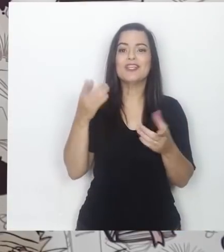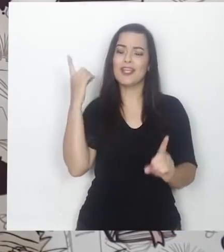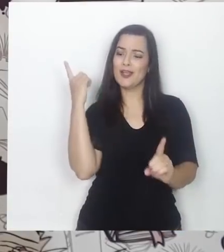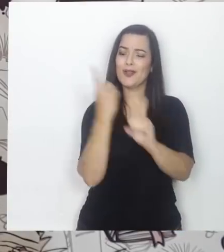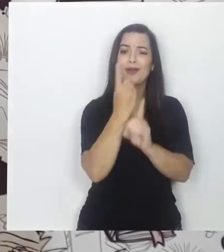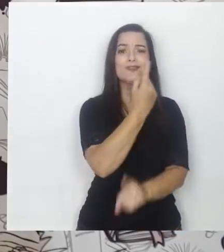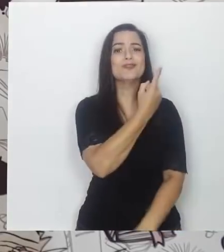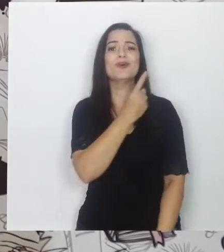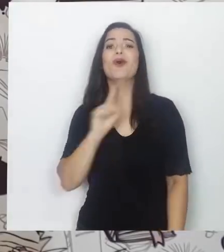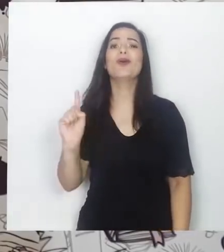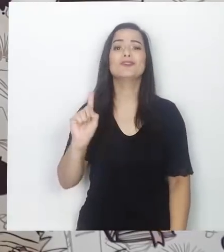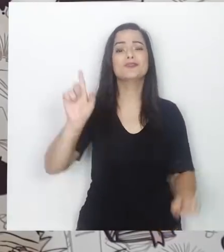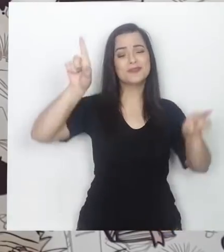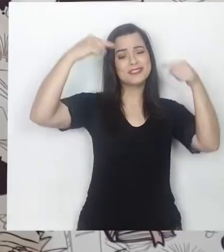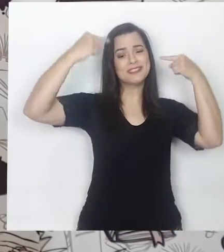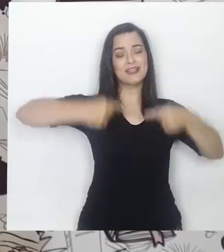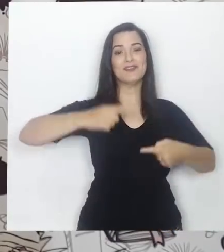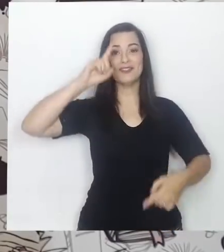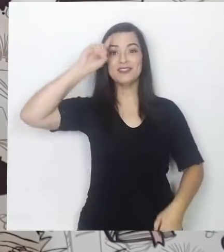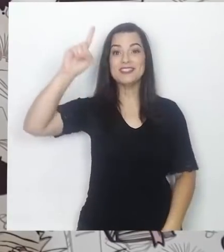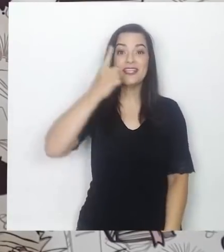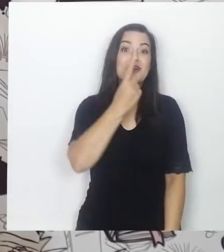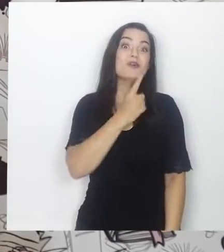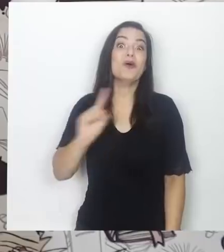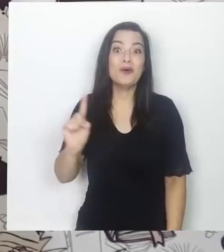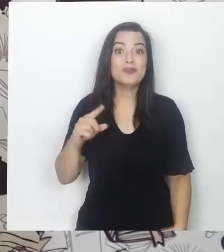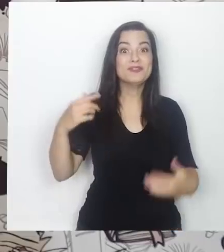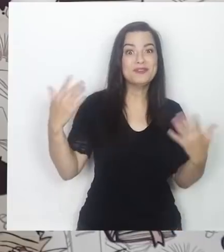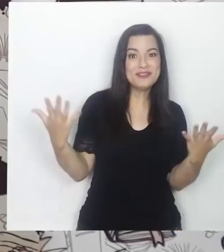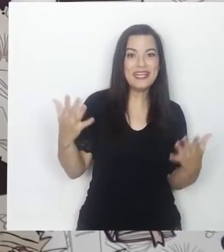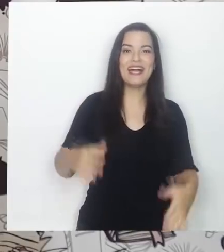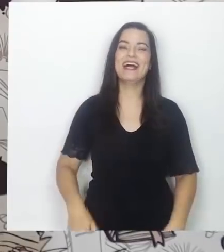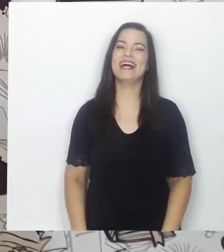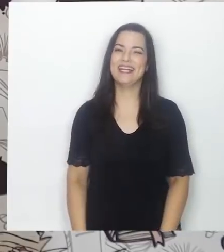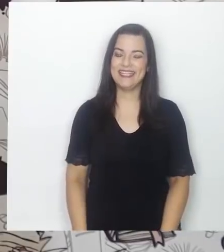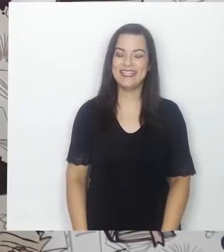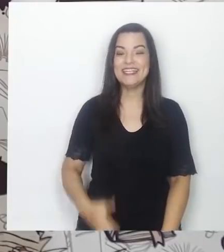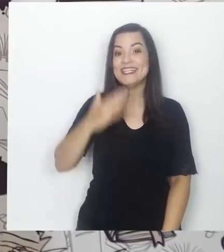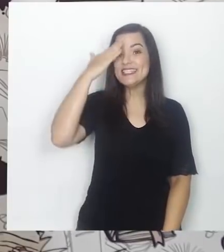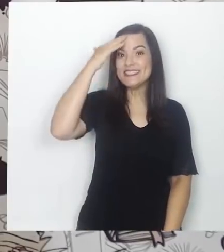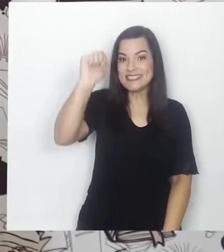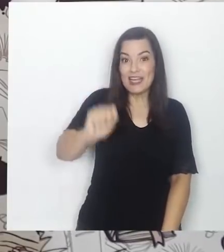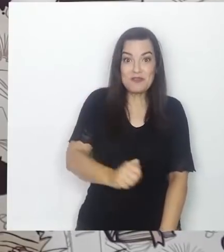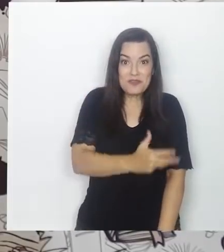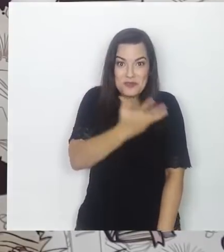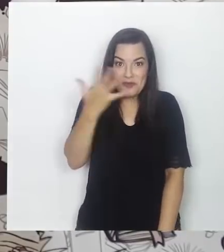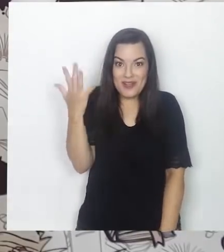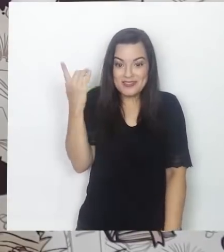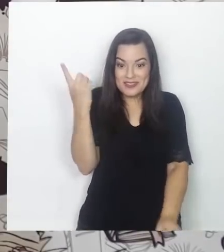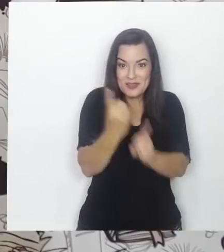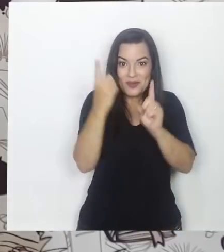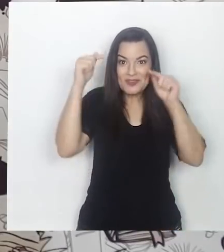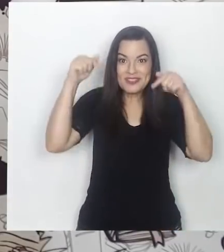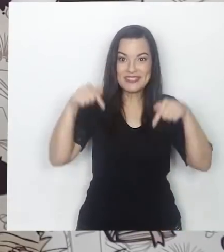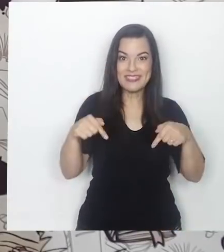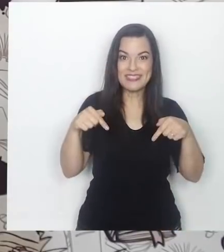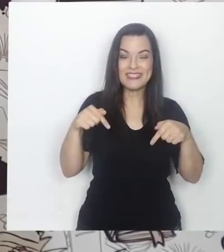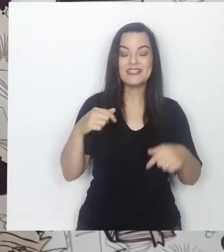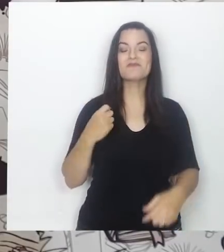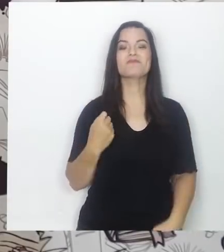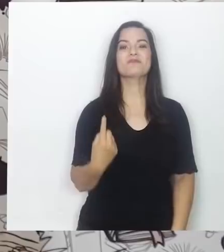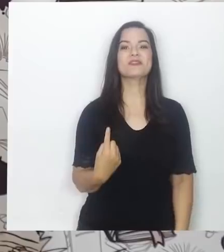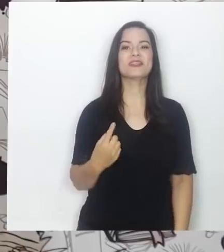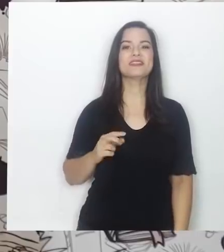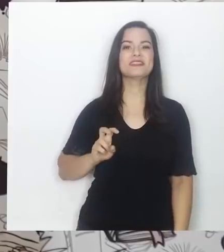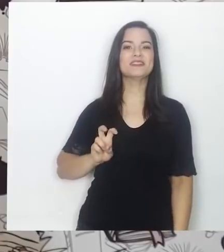encontro, último desafio do dia. Olha só! Sabe quantos encontros nós tivemos?